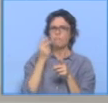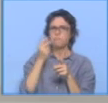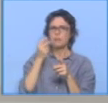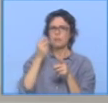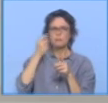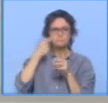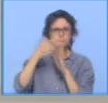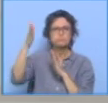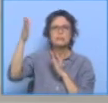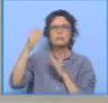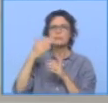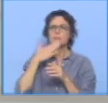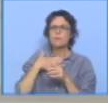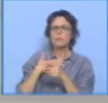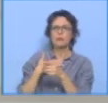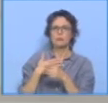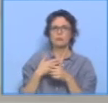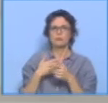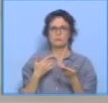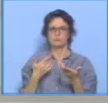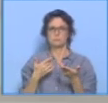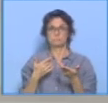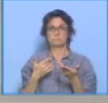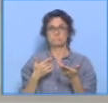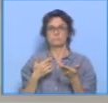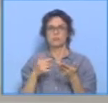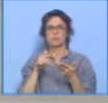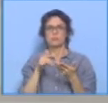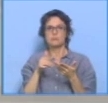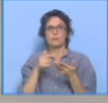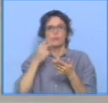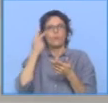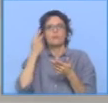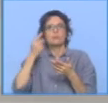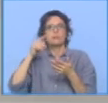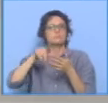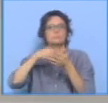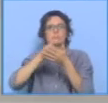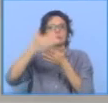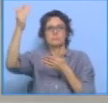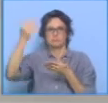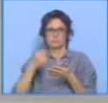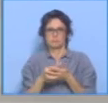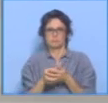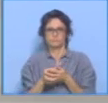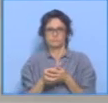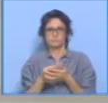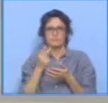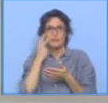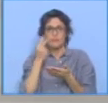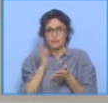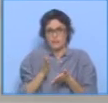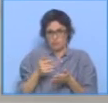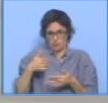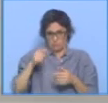definitiva. Não só a vida que começa, como diríamos, depois da morte, mas a vida que já estamos